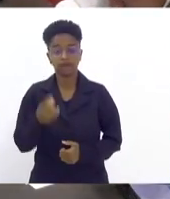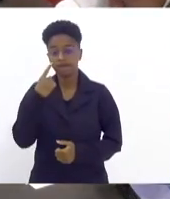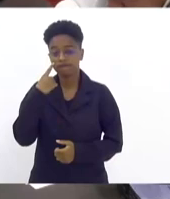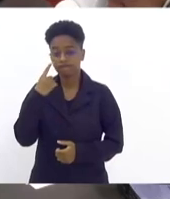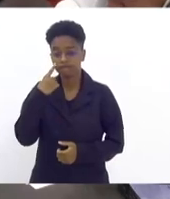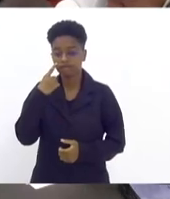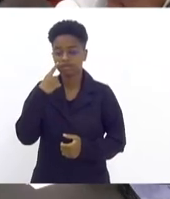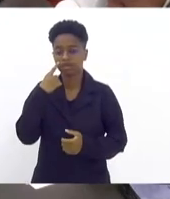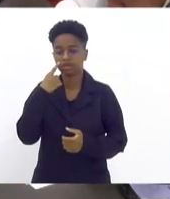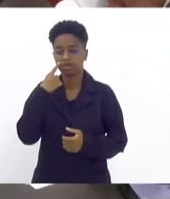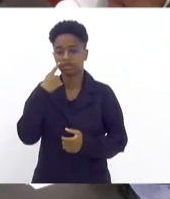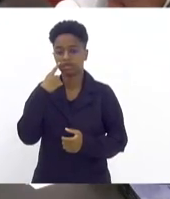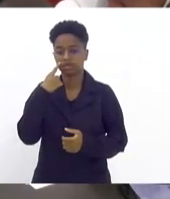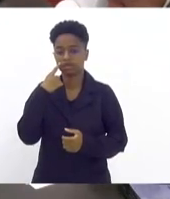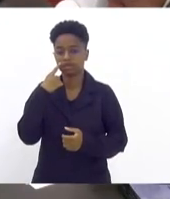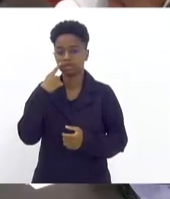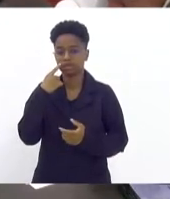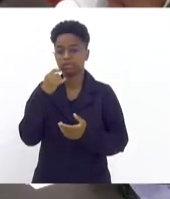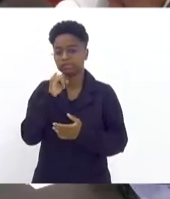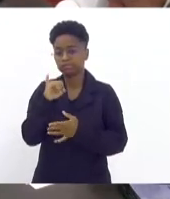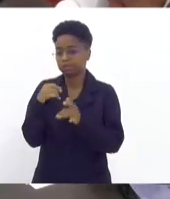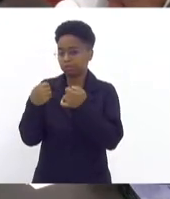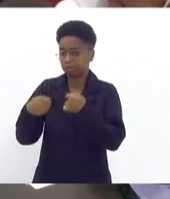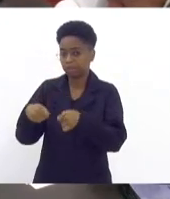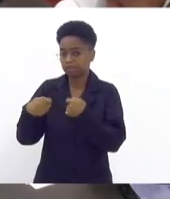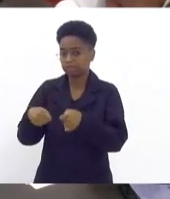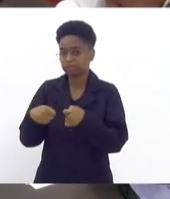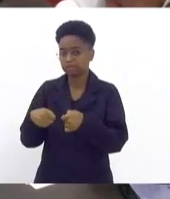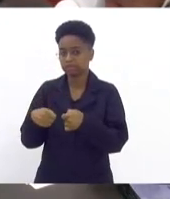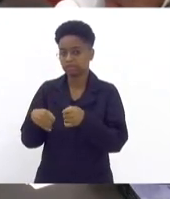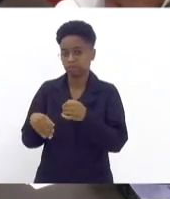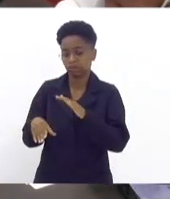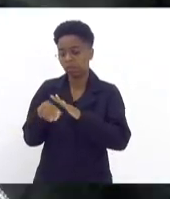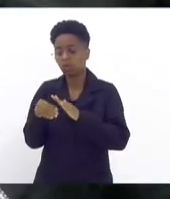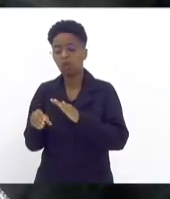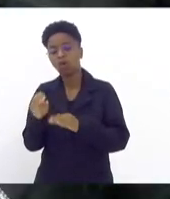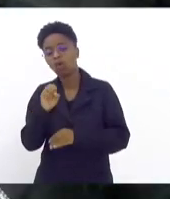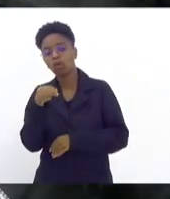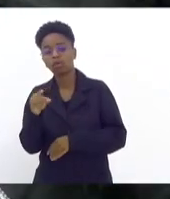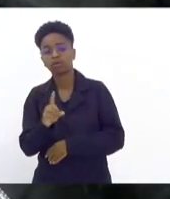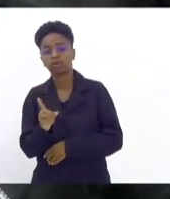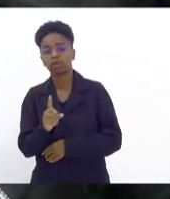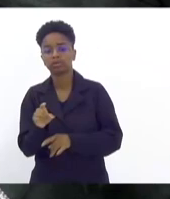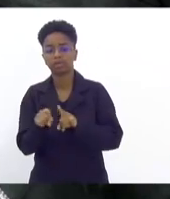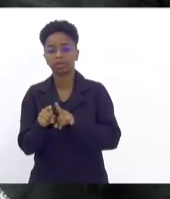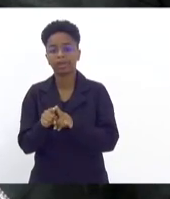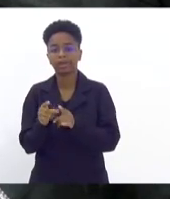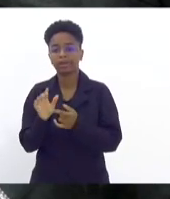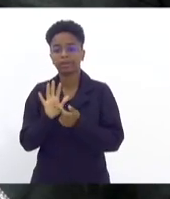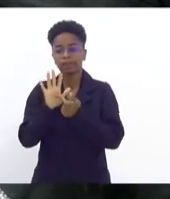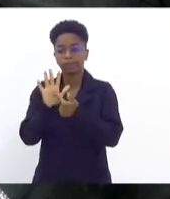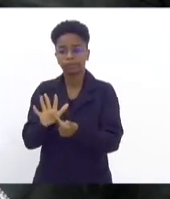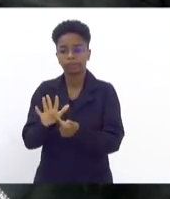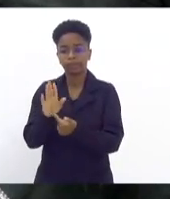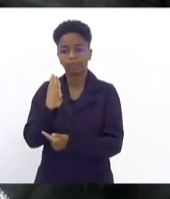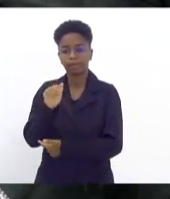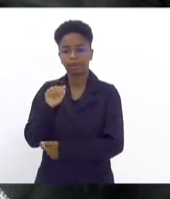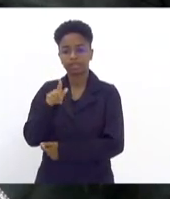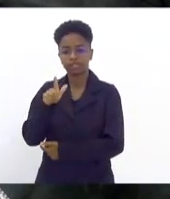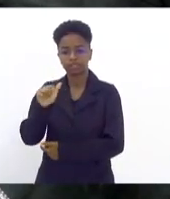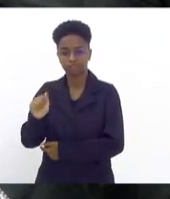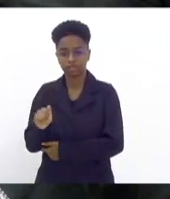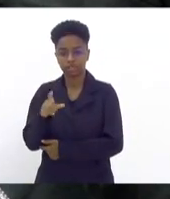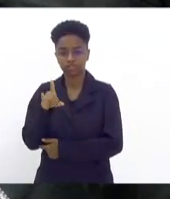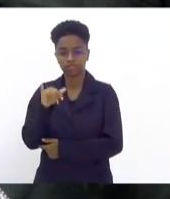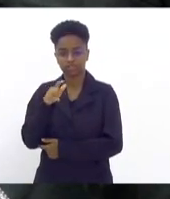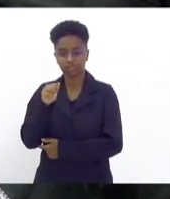verificação da necessidade efetiva, sim, e também fazendo menção na baixa diligência, no ofício de baixa, fazendo a